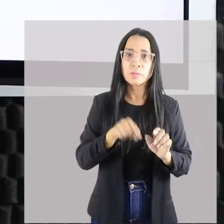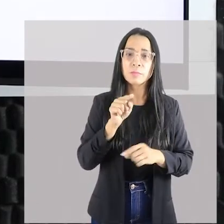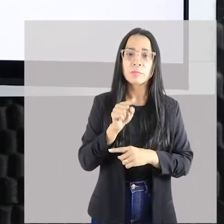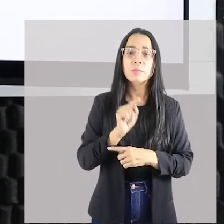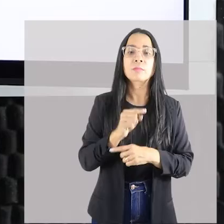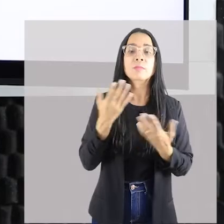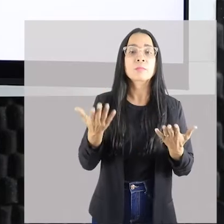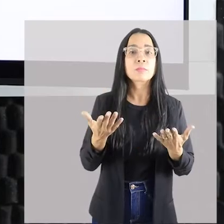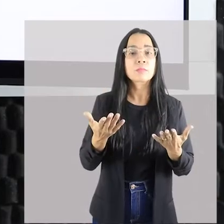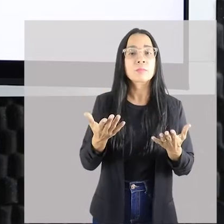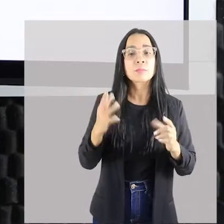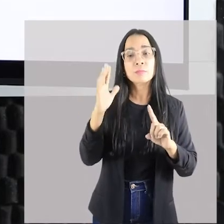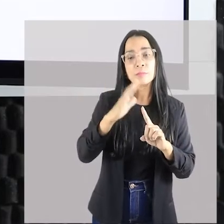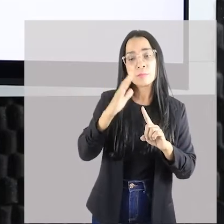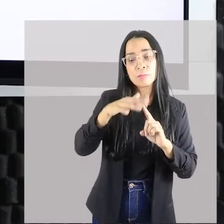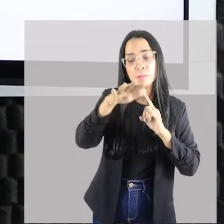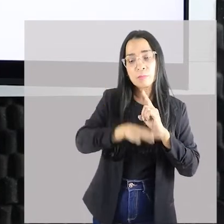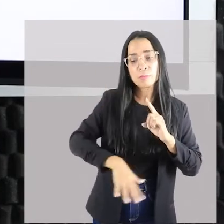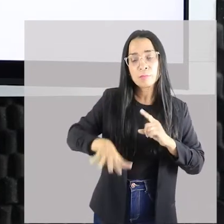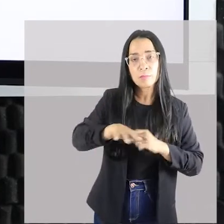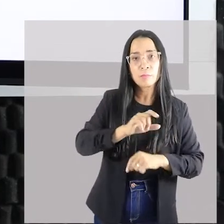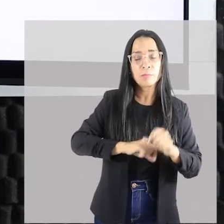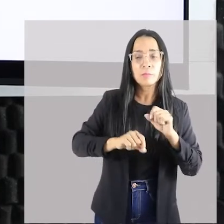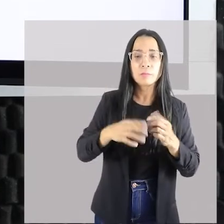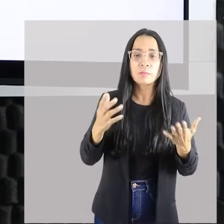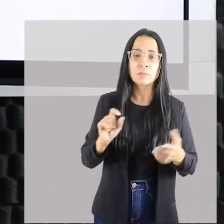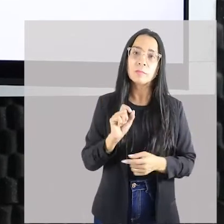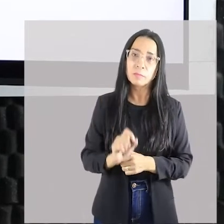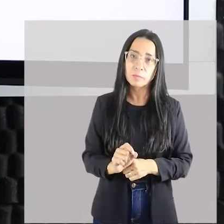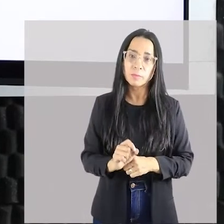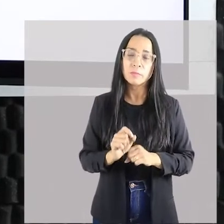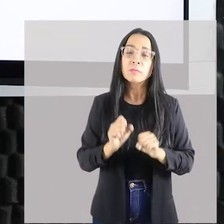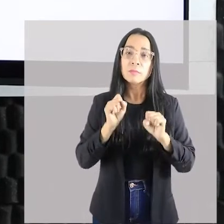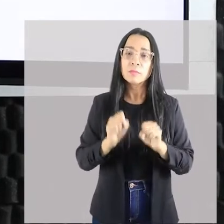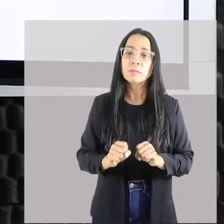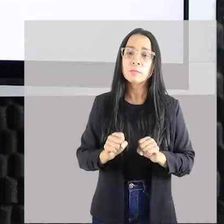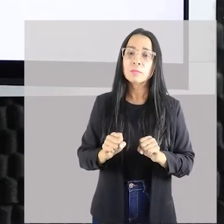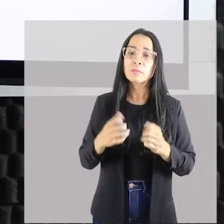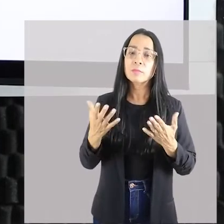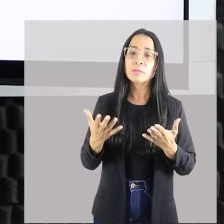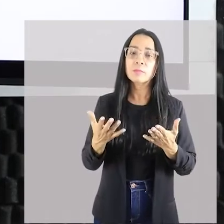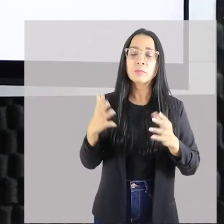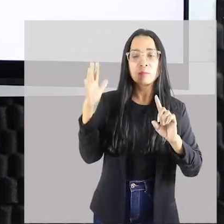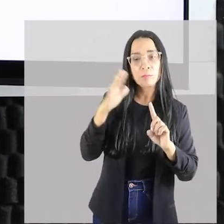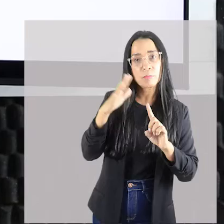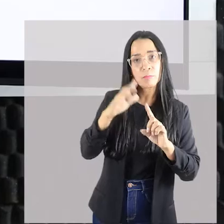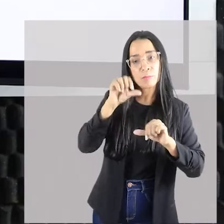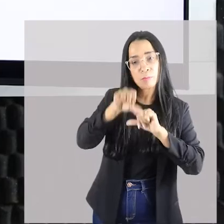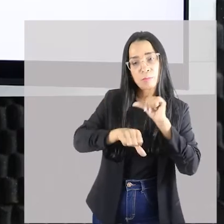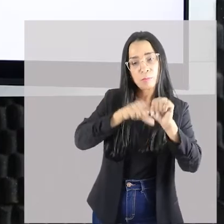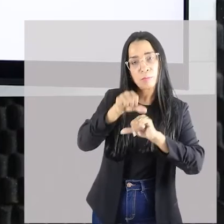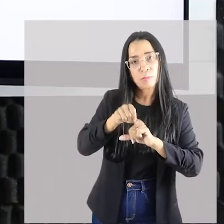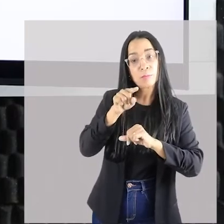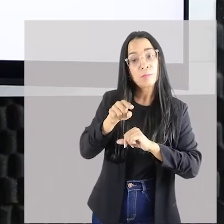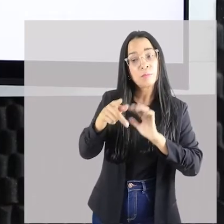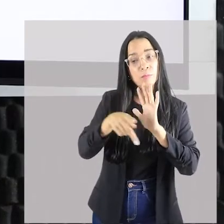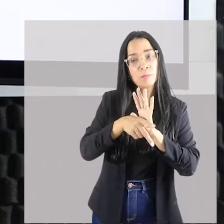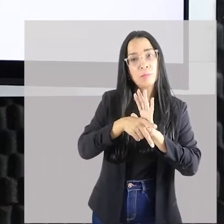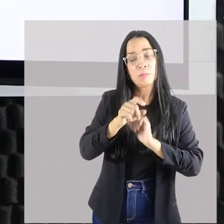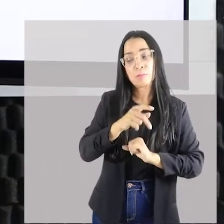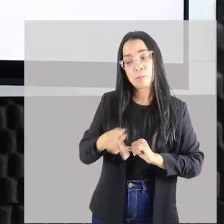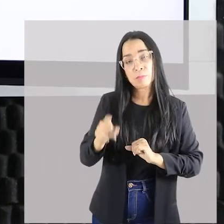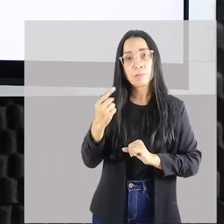um fator ambiental, né? Um fator ambiental que pode induzir uma mutação ali em você. Isso